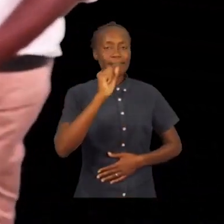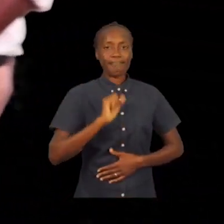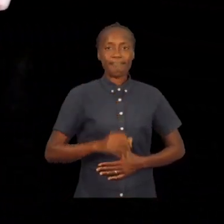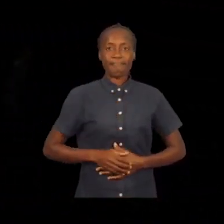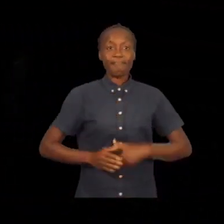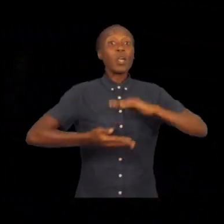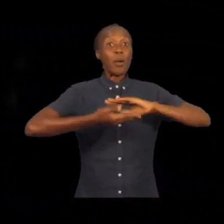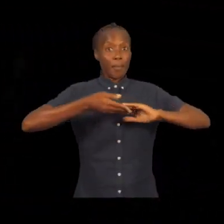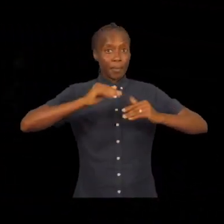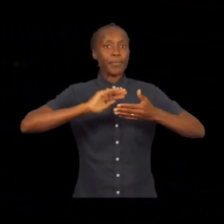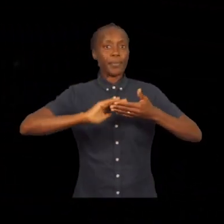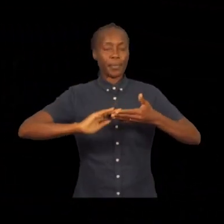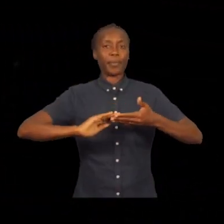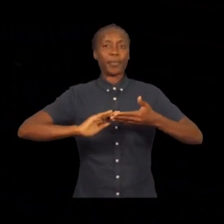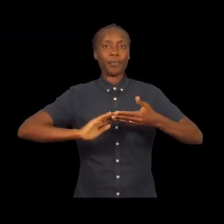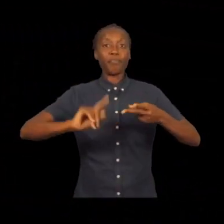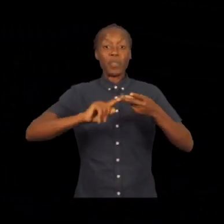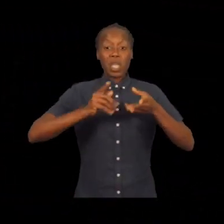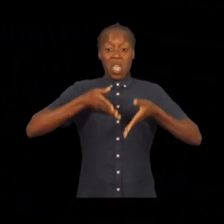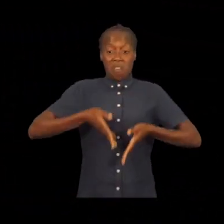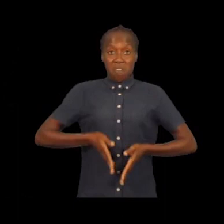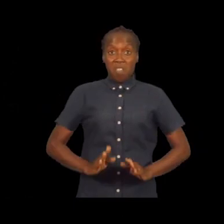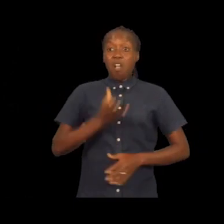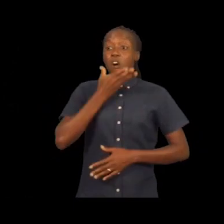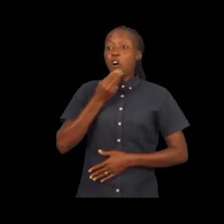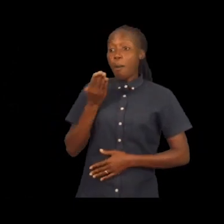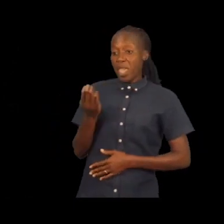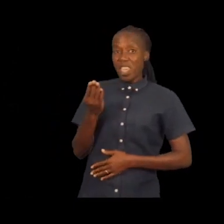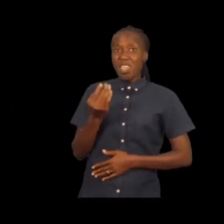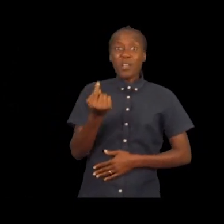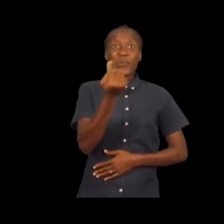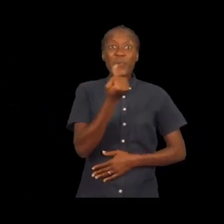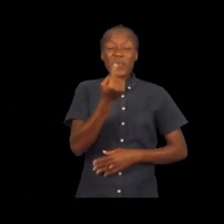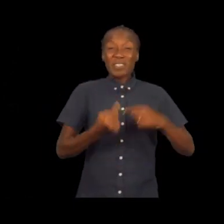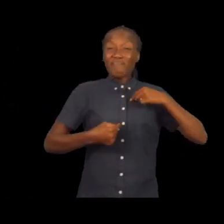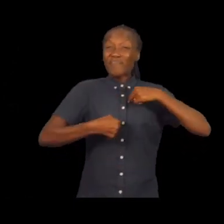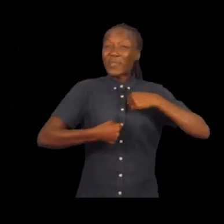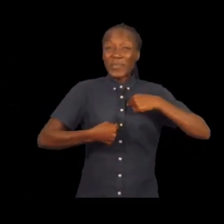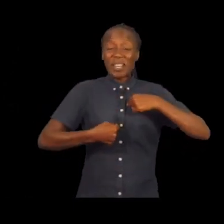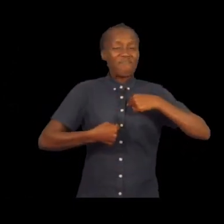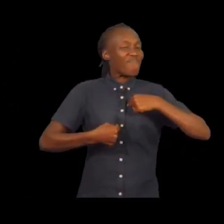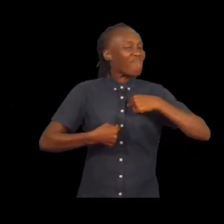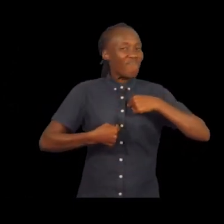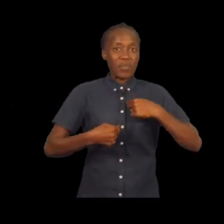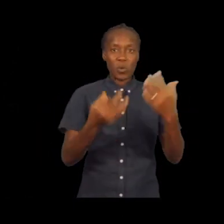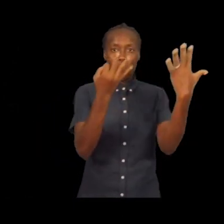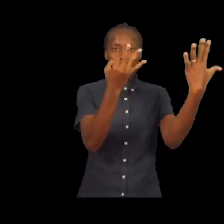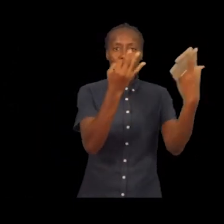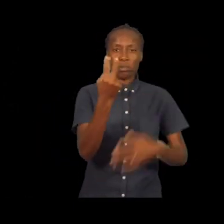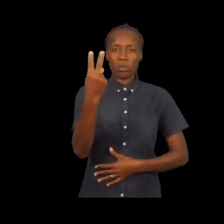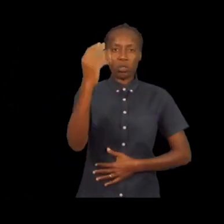sim um professor e a filha de Eusébio não é a única a passar por isso